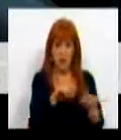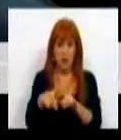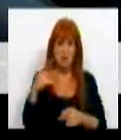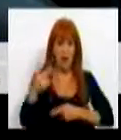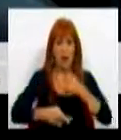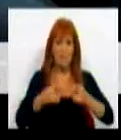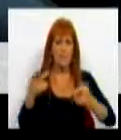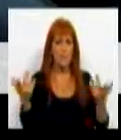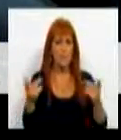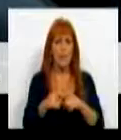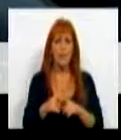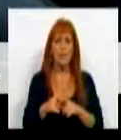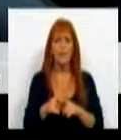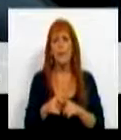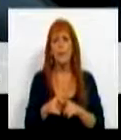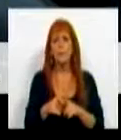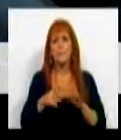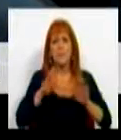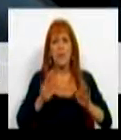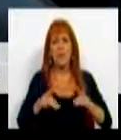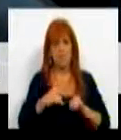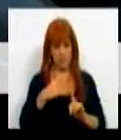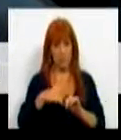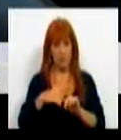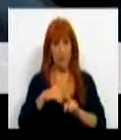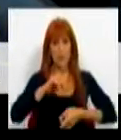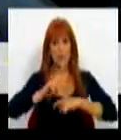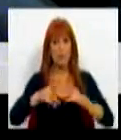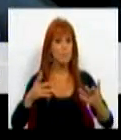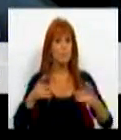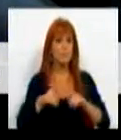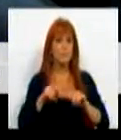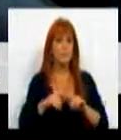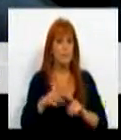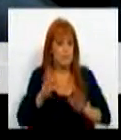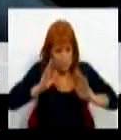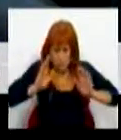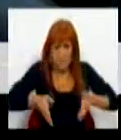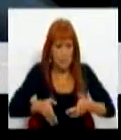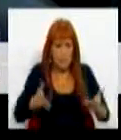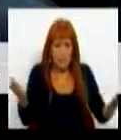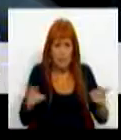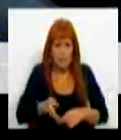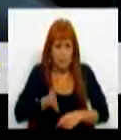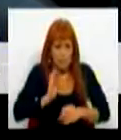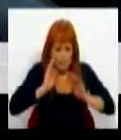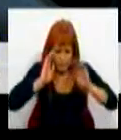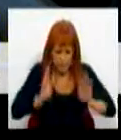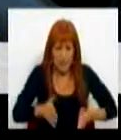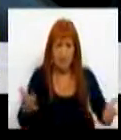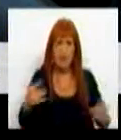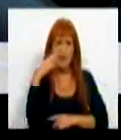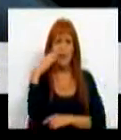uma avaliação que tem que ser positiva naquilo que é imprescindível. E o que é imprescindível